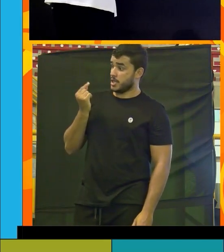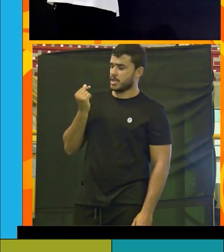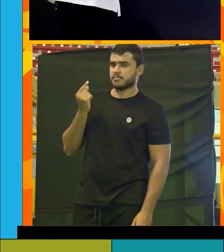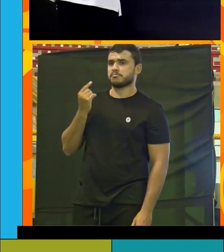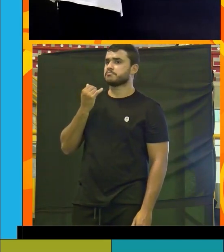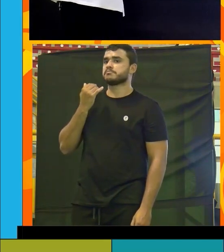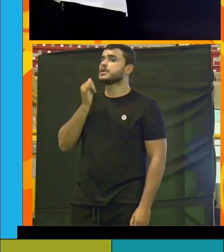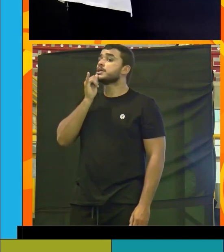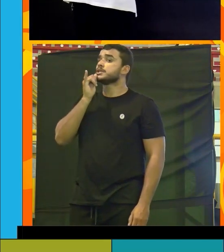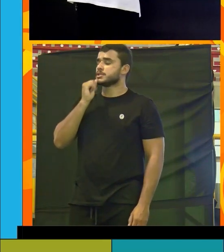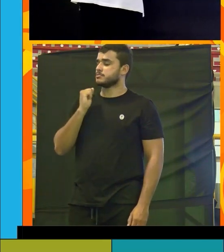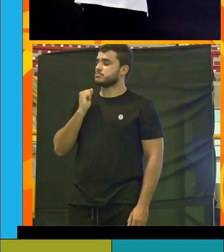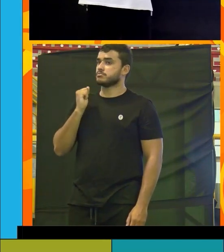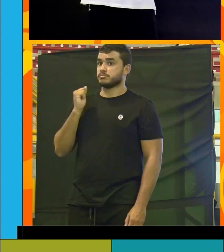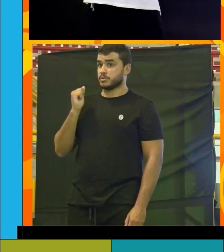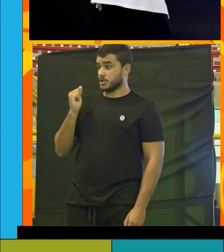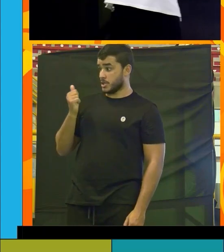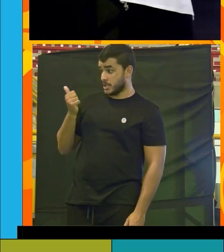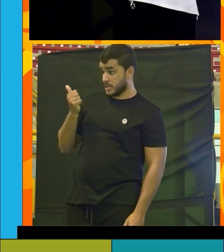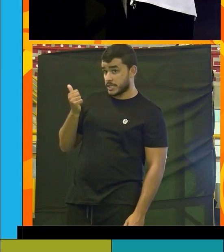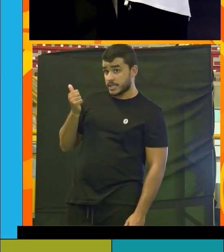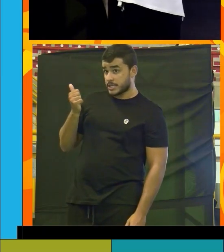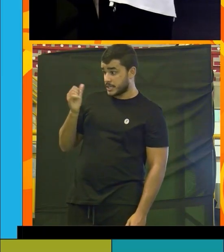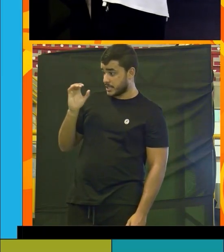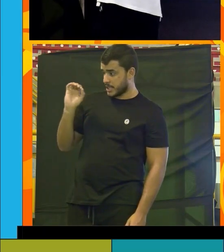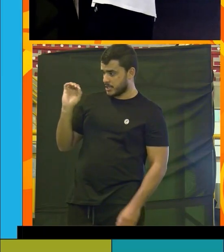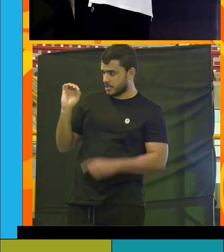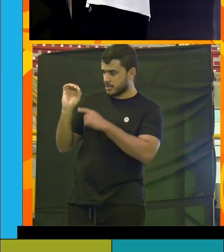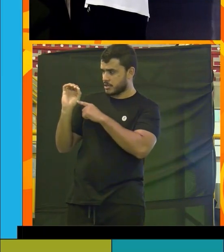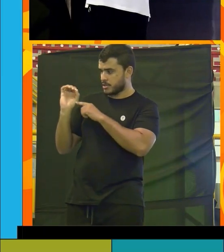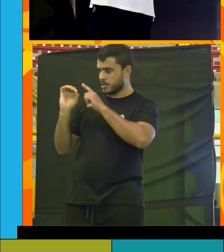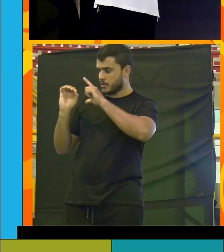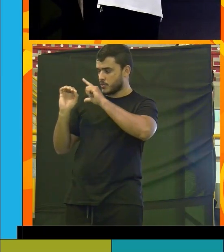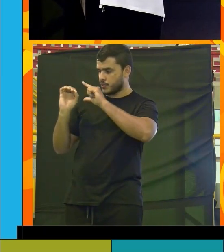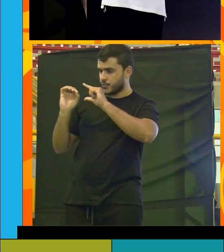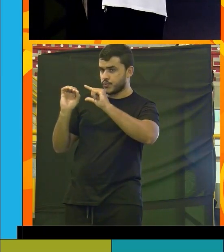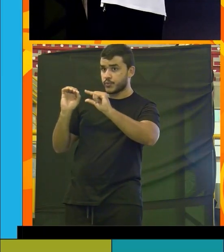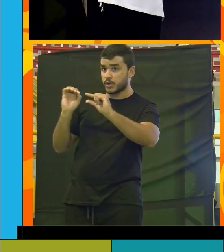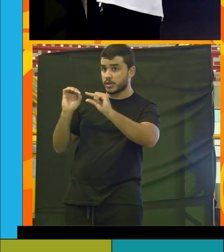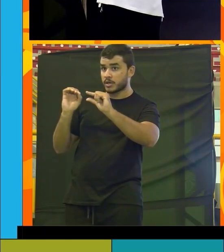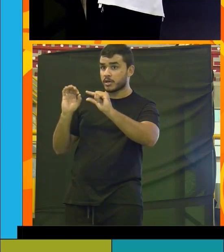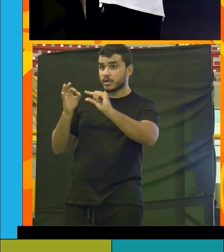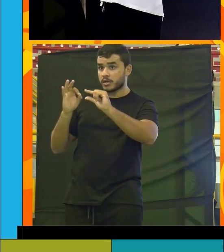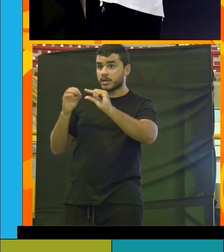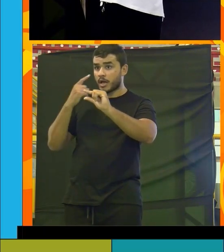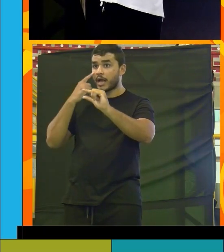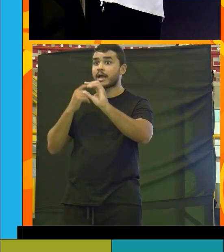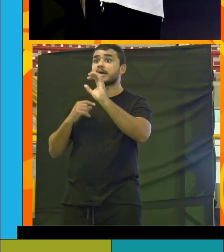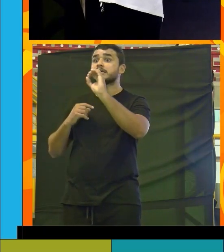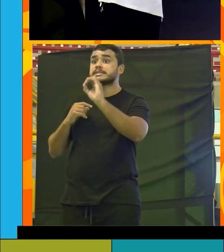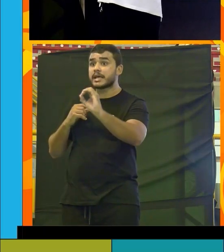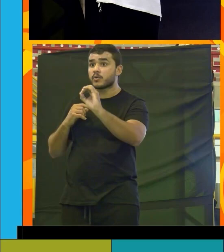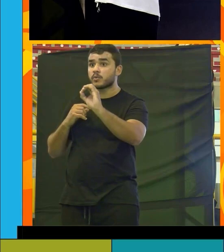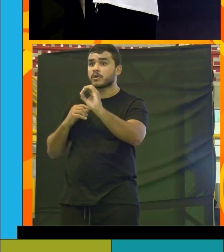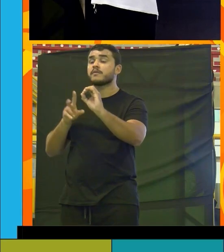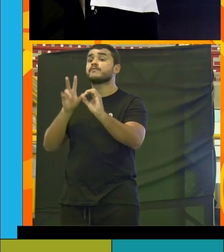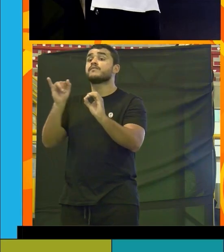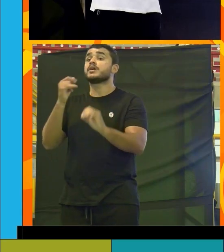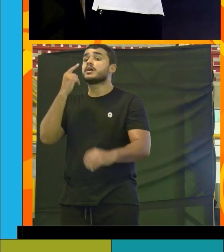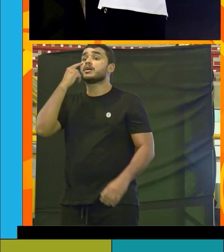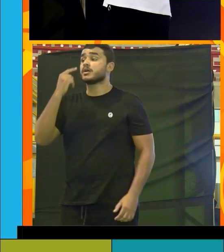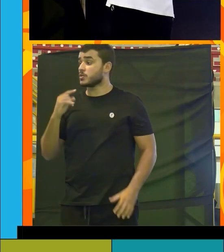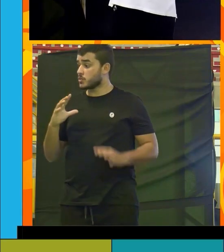depreciação 10 é 100%, depreciação de 100% quer